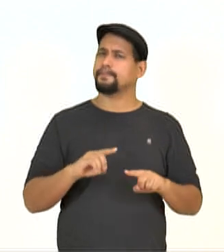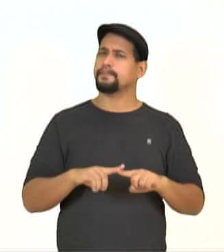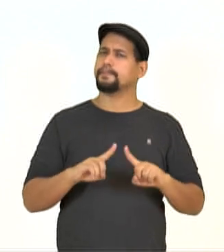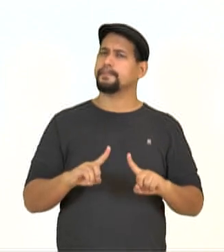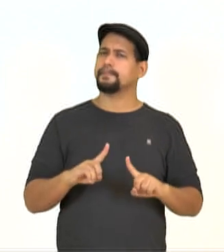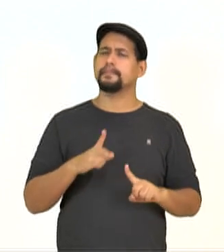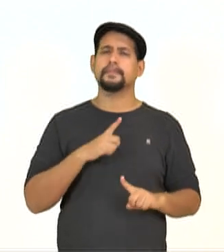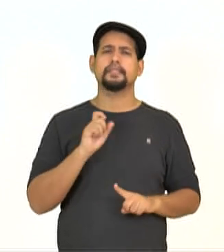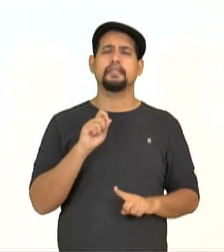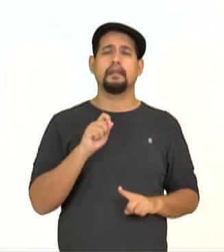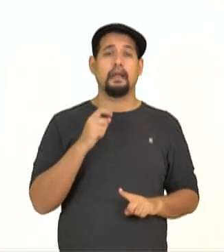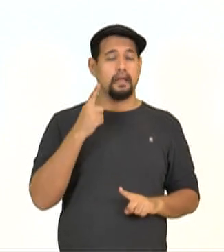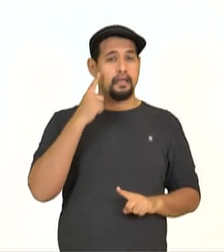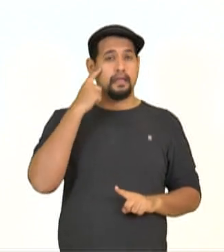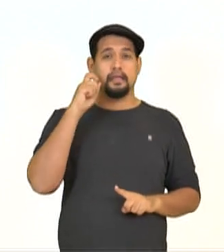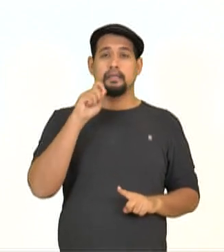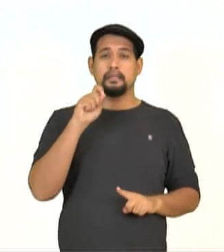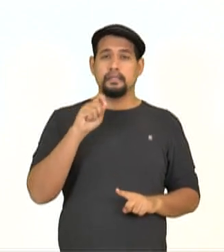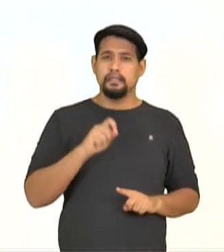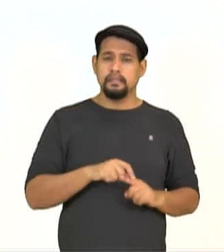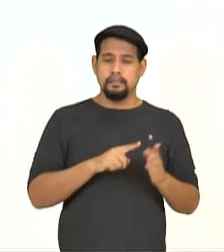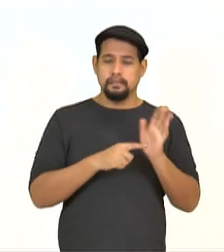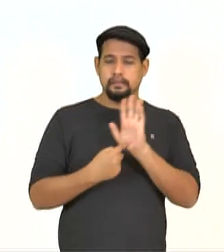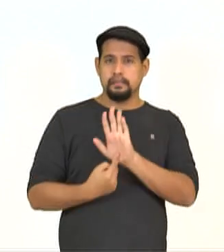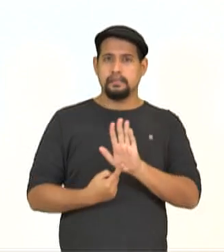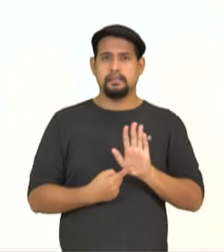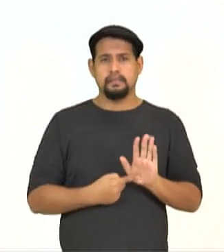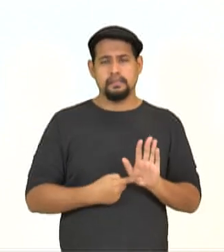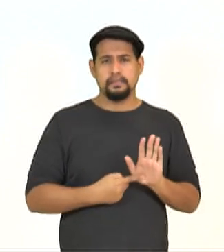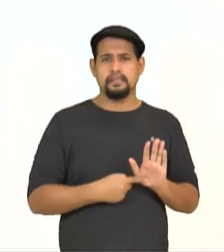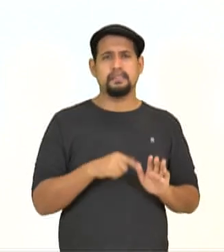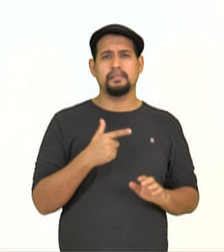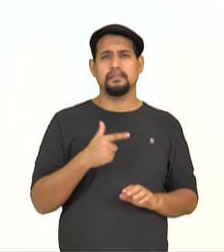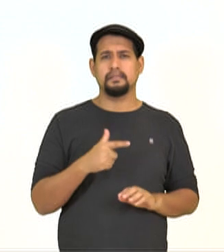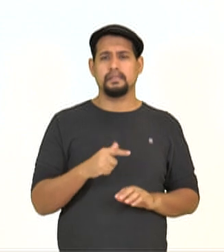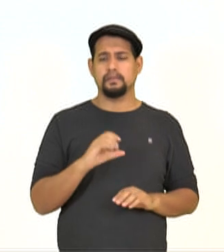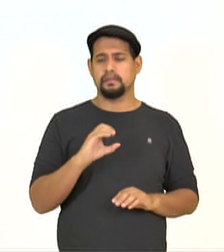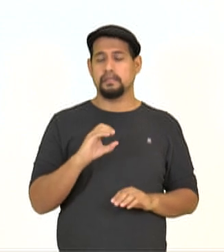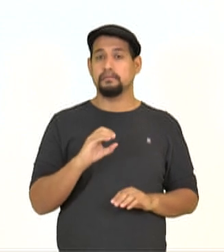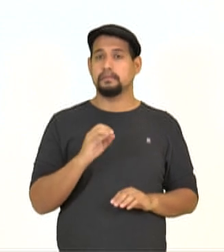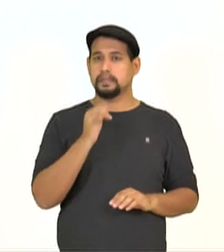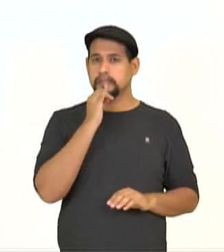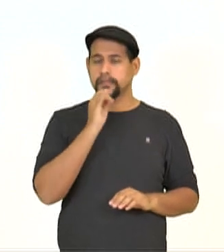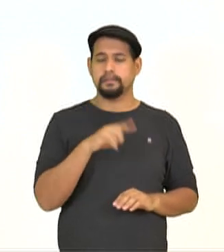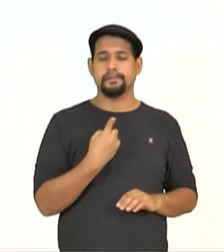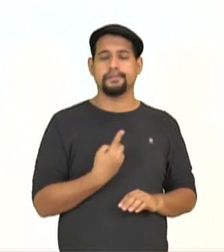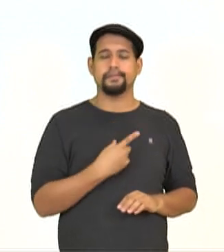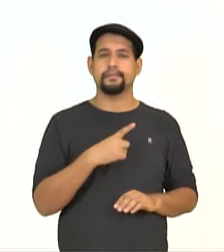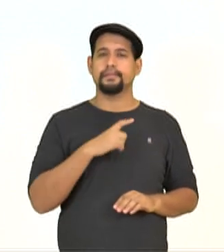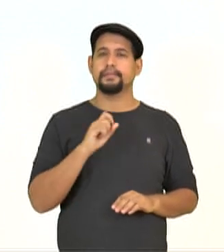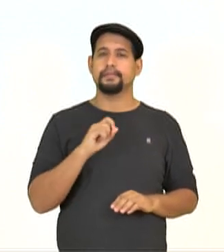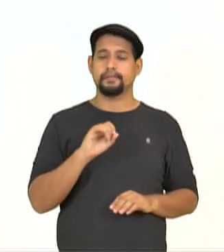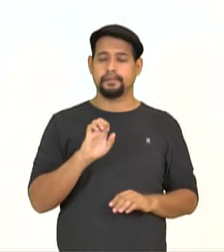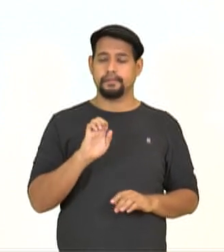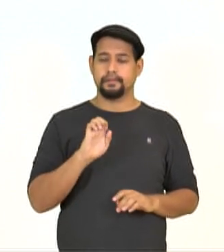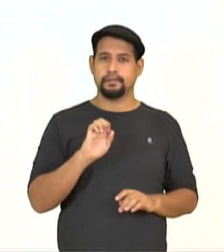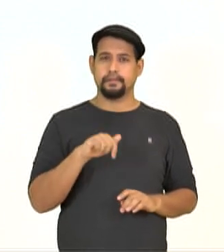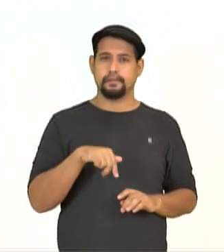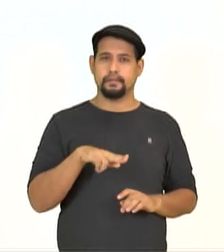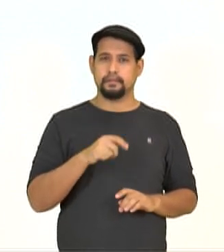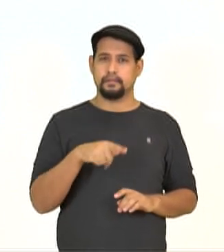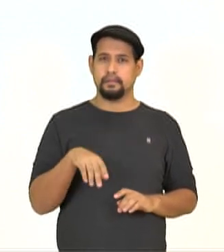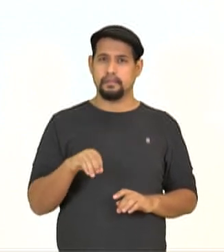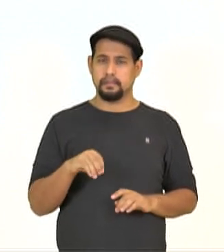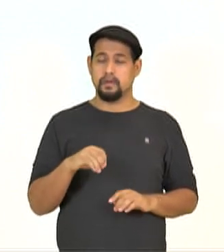nós temos também a possibilidade da equação aparecer sem o coeficiente c. Nesse caso, nós teríamos uma equação incompleta, né,